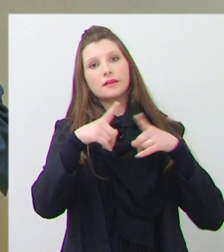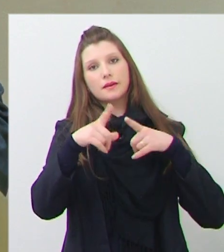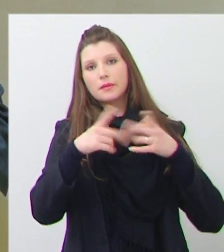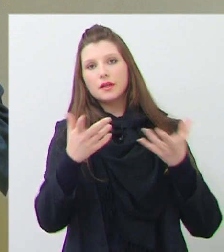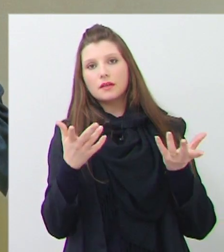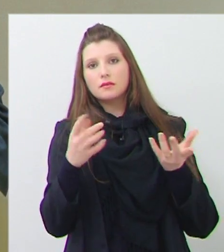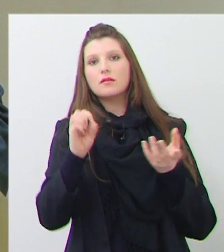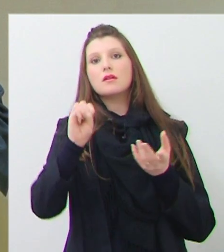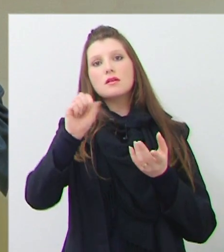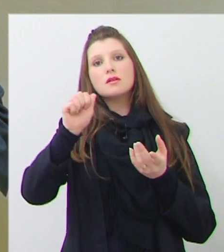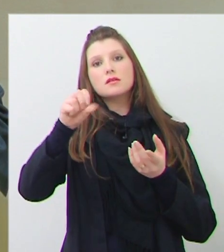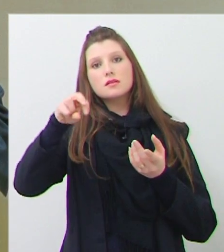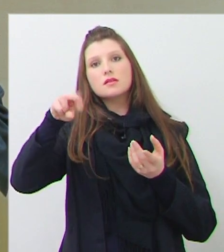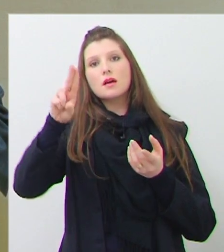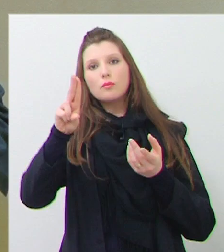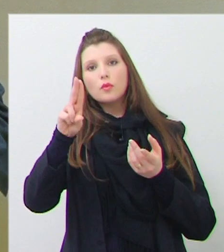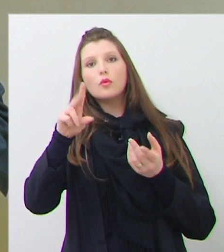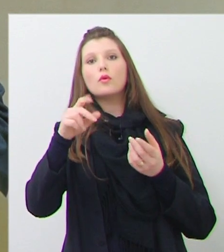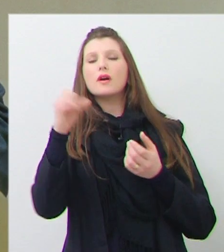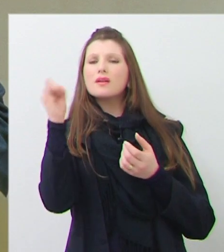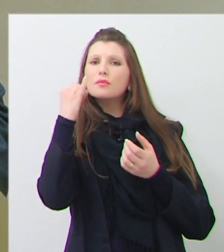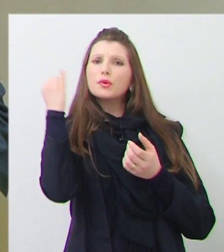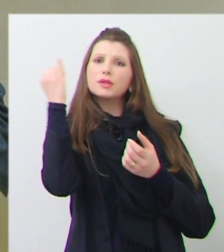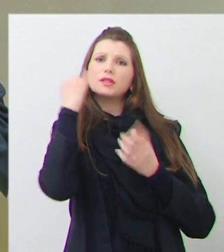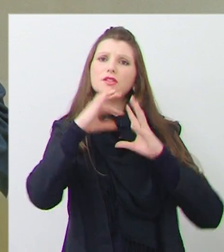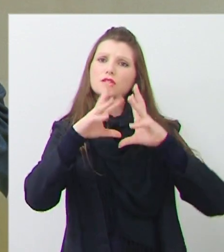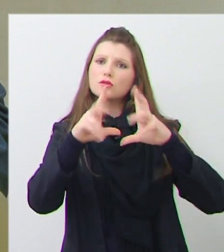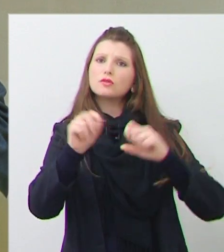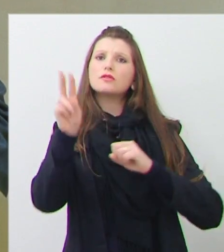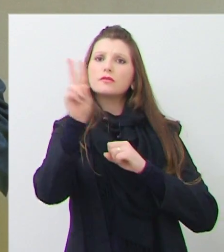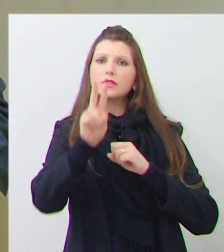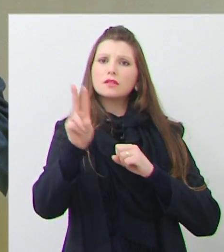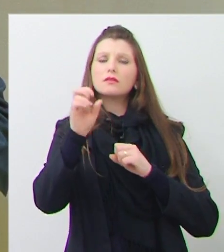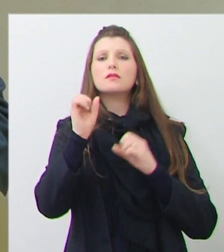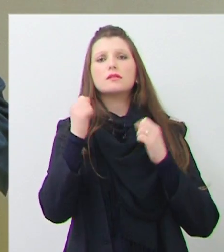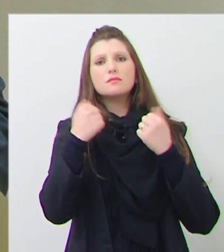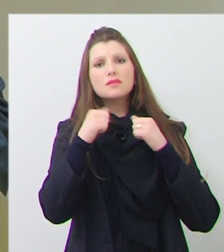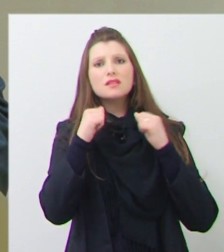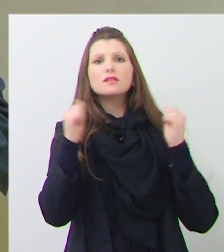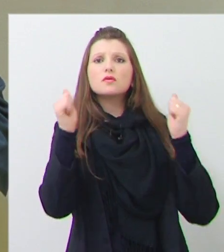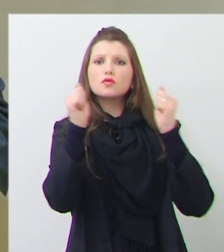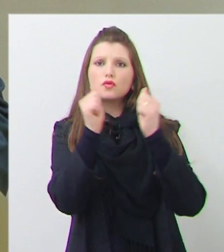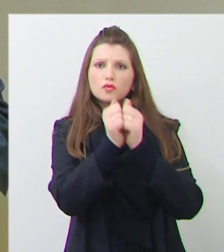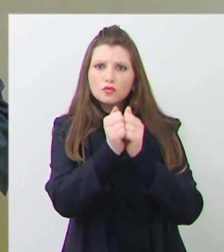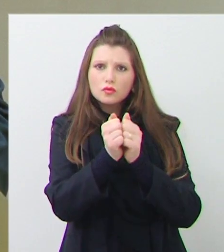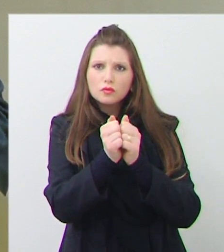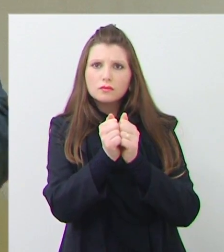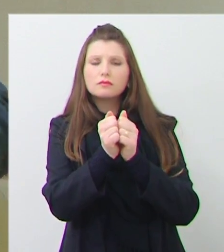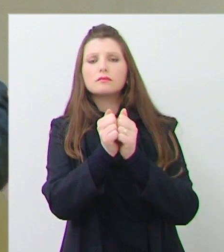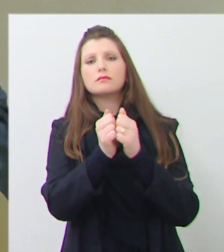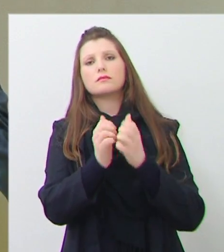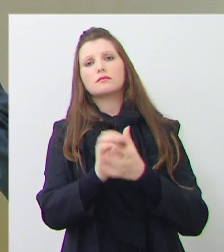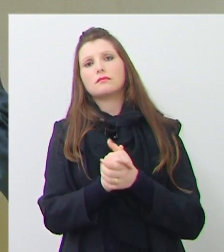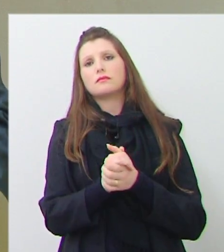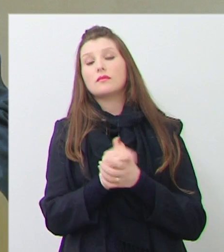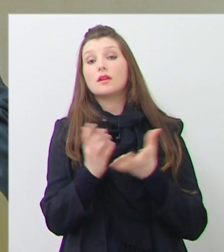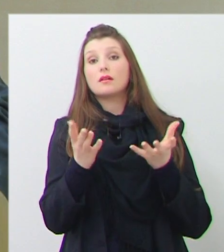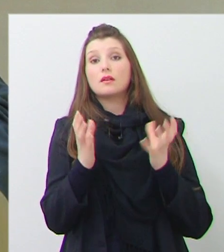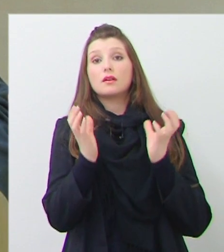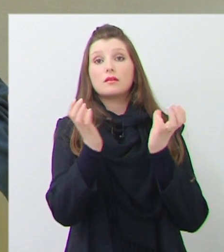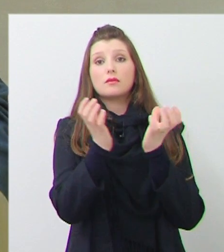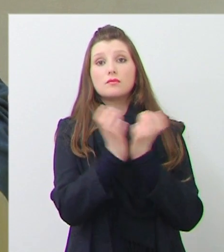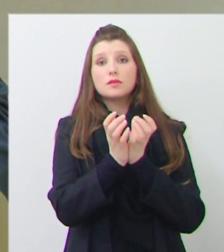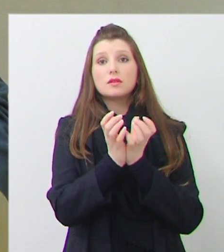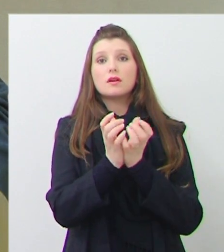luta deve ser de todos os vereadores e pode contar com esse vereador. Também sobre a nossa comissão, eu,